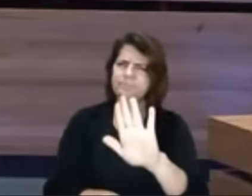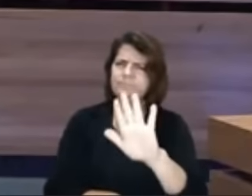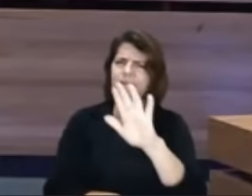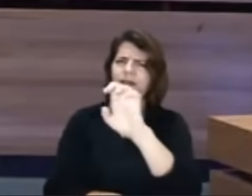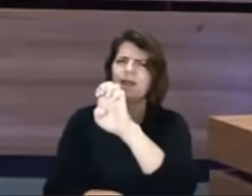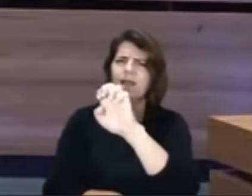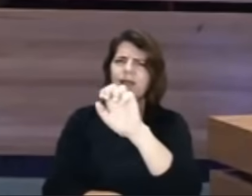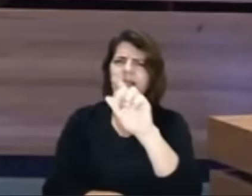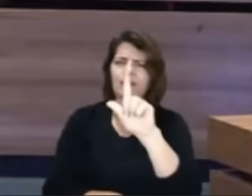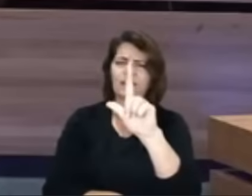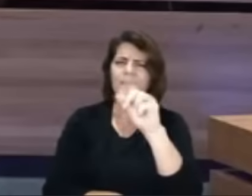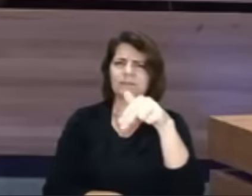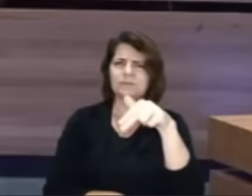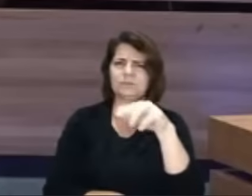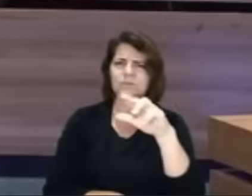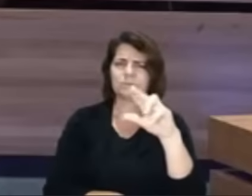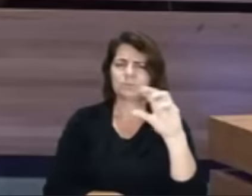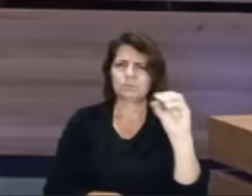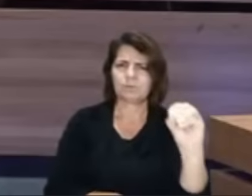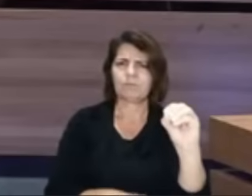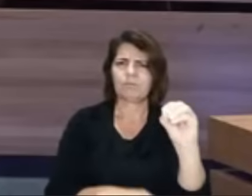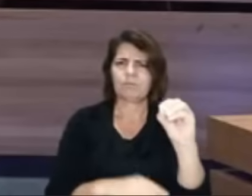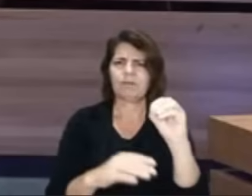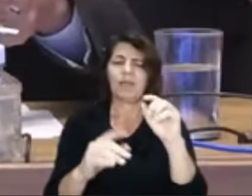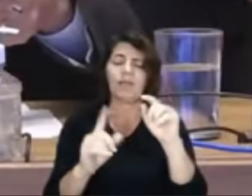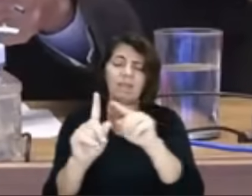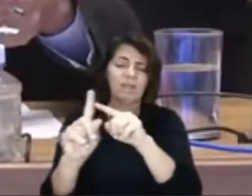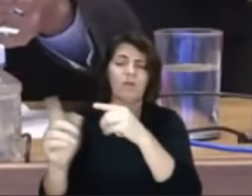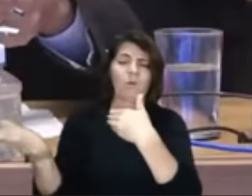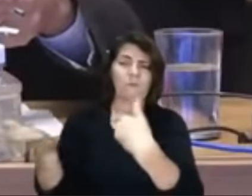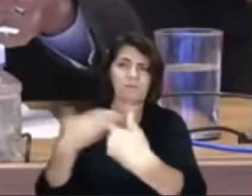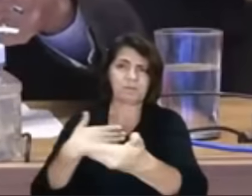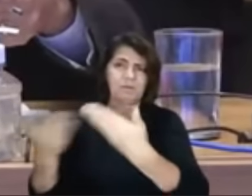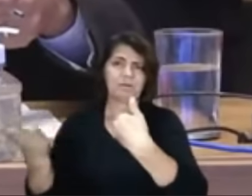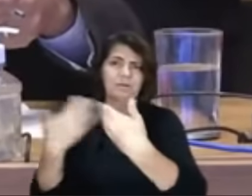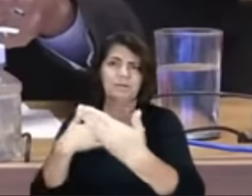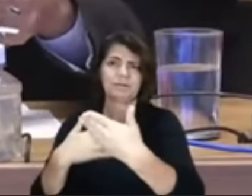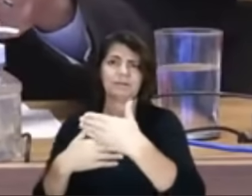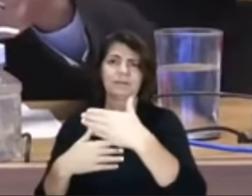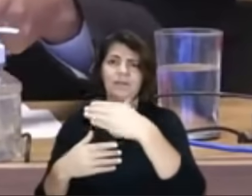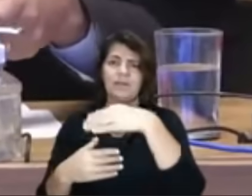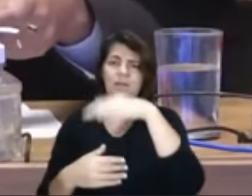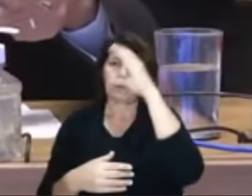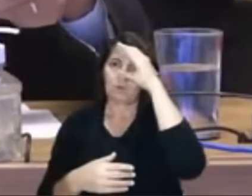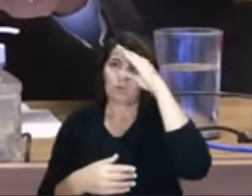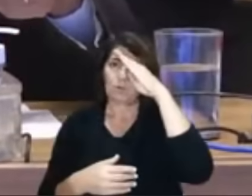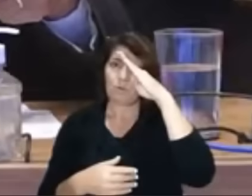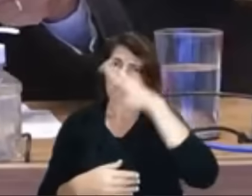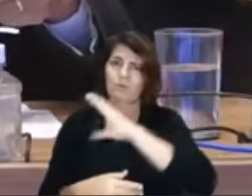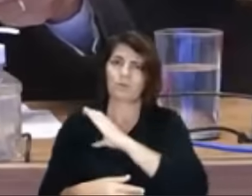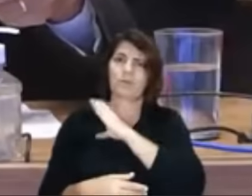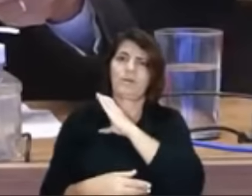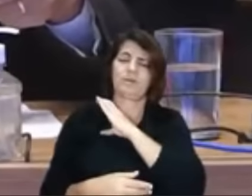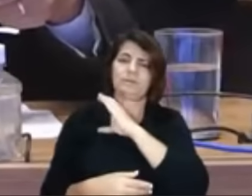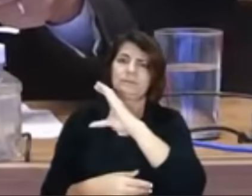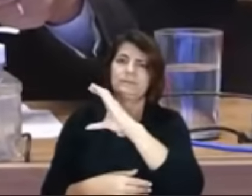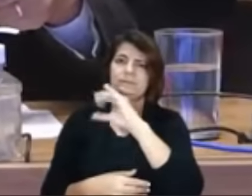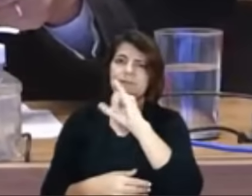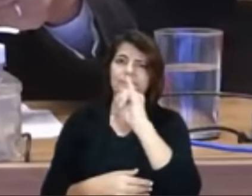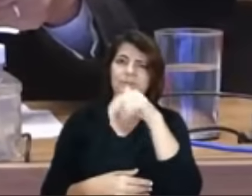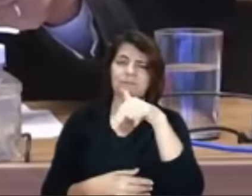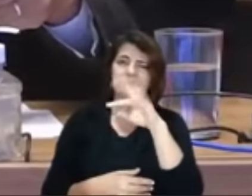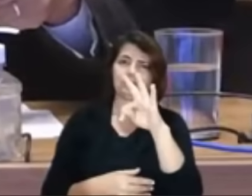ele fala no depoimento dele que ele conversou algumas vezes com a Coronel Cíntia sobre a situação e que ele teria despachado com o senhor